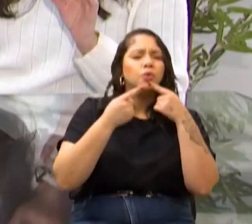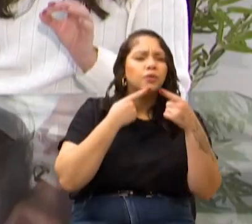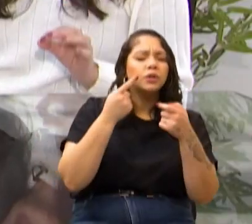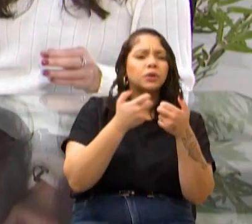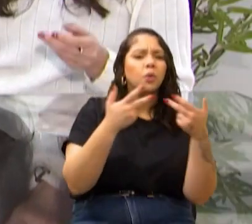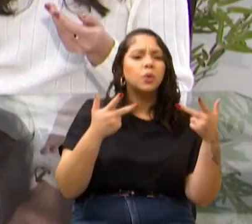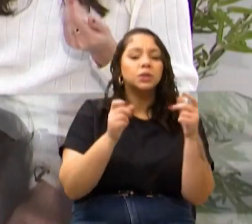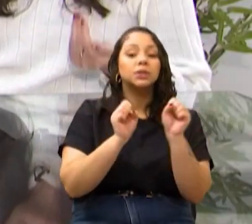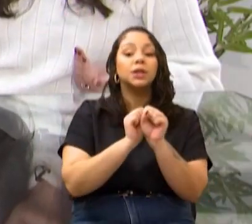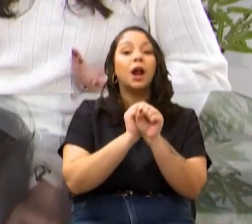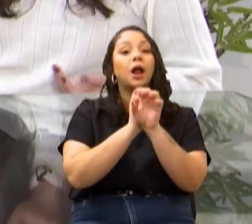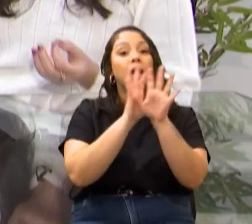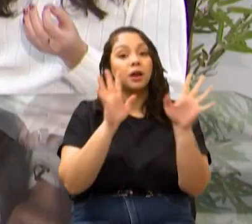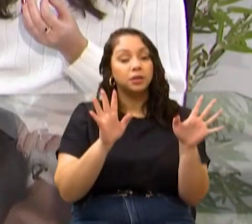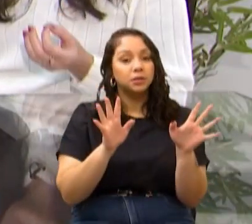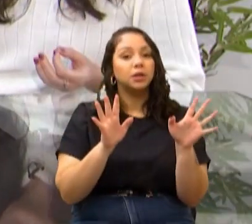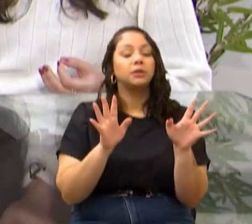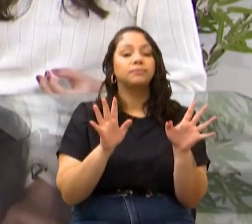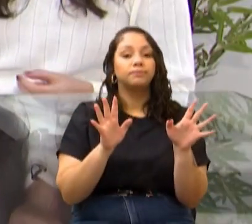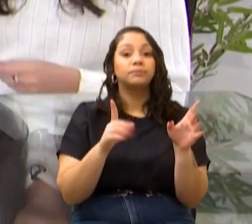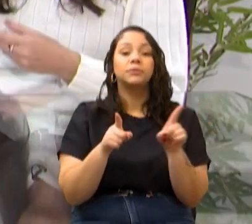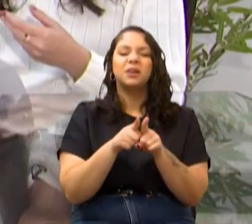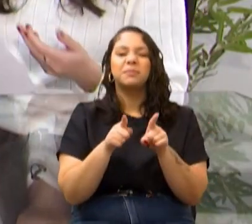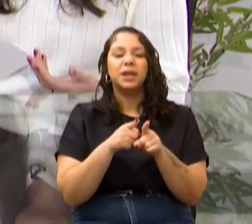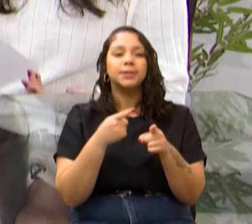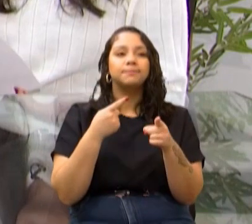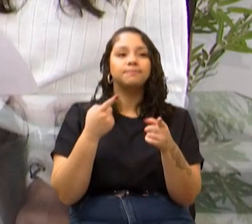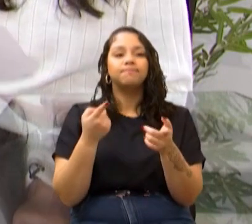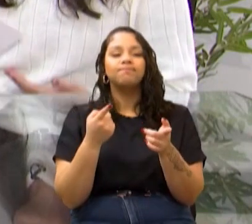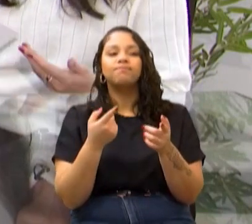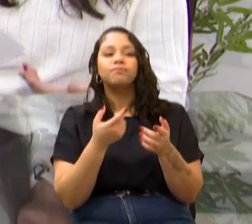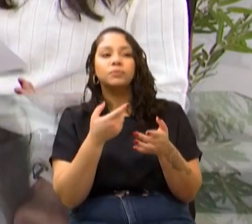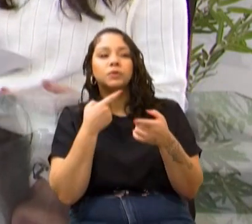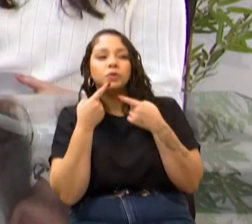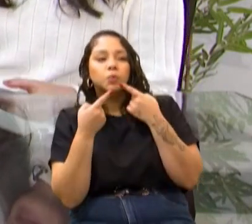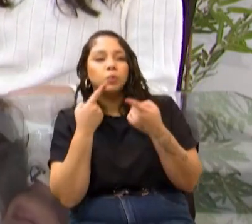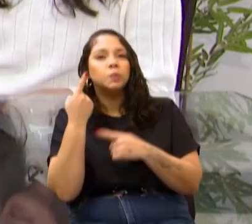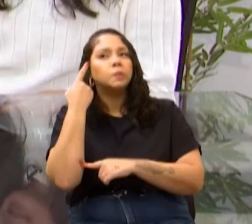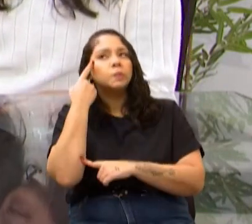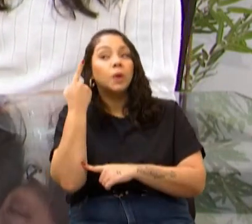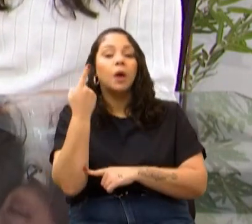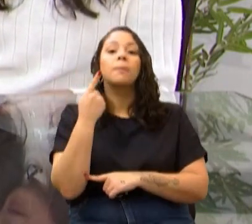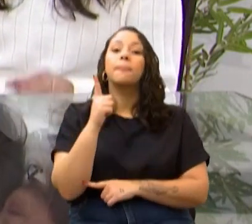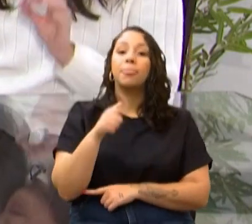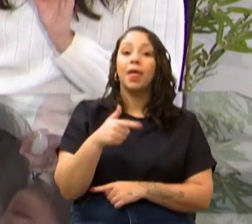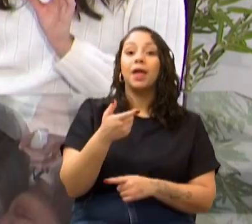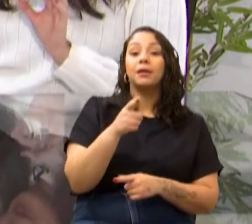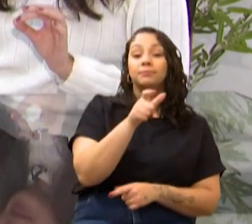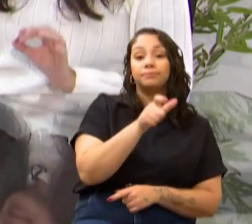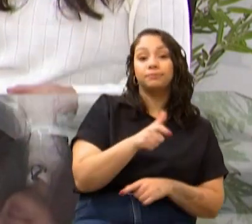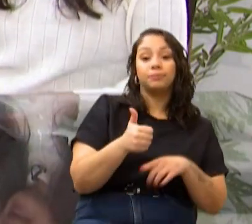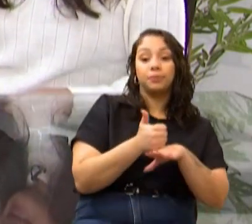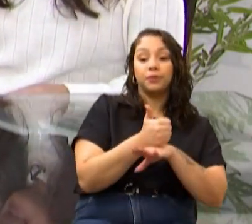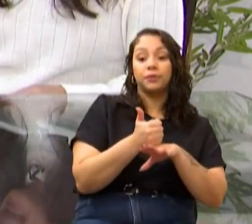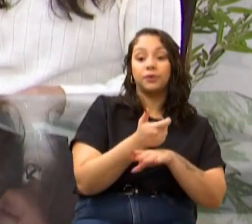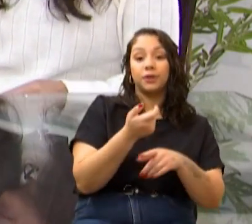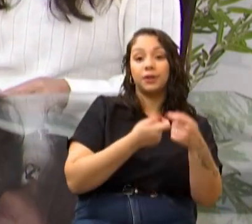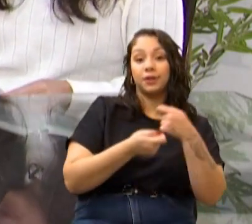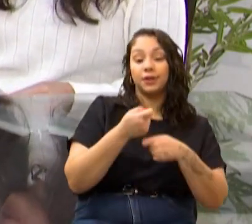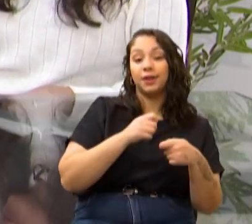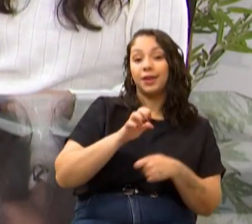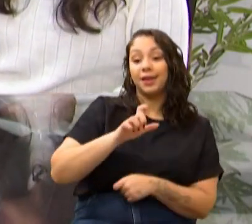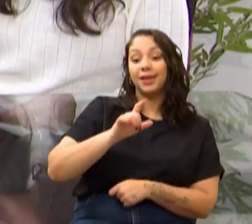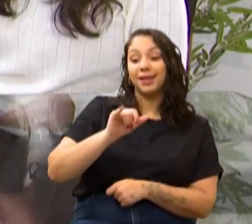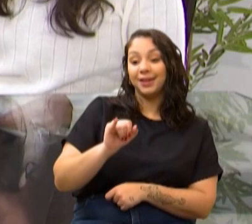E quem vai tirar todas as nossas dúvidas, nossas questões, é o economista